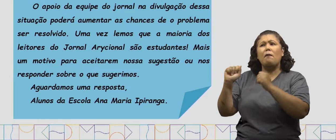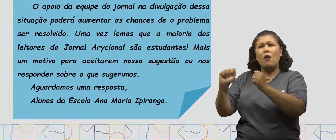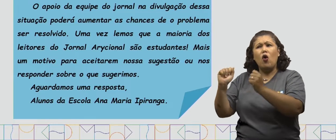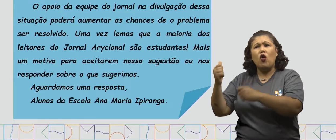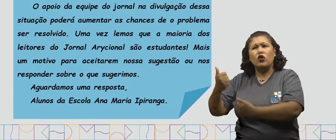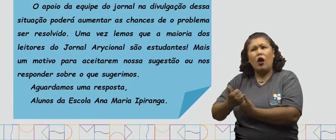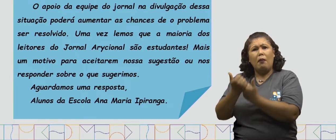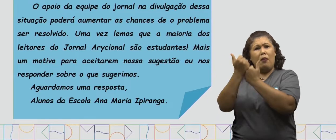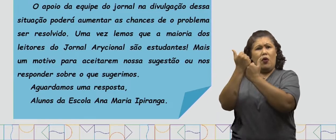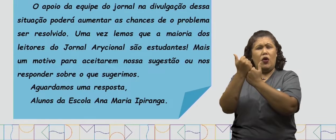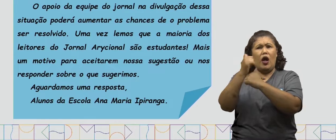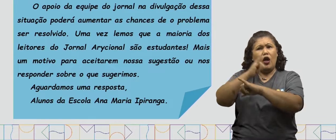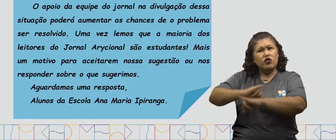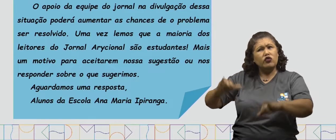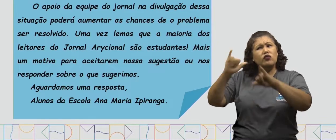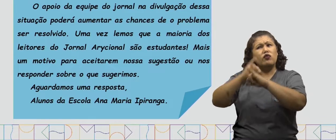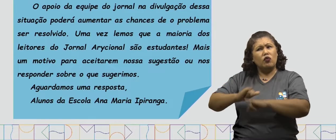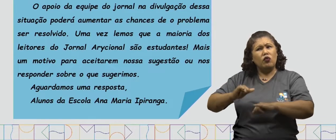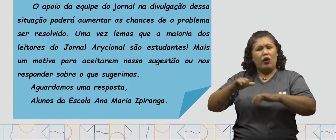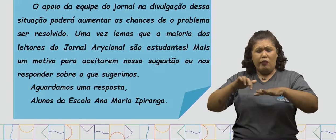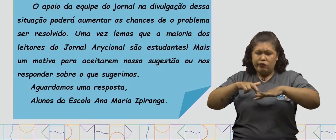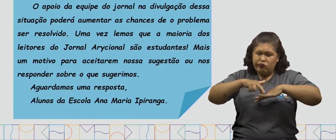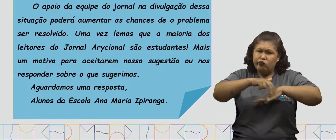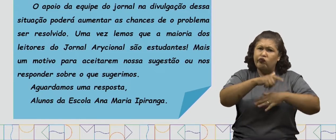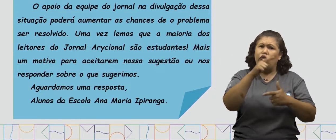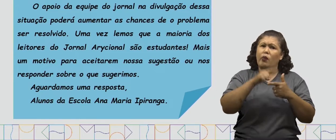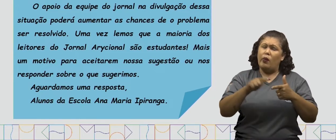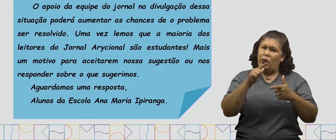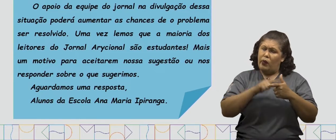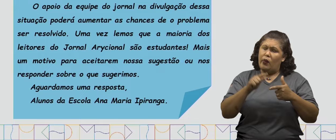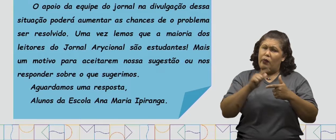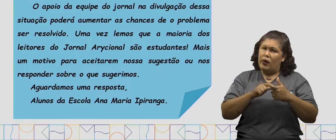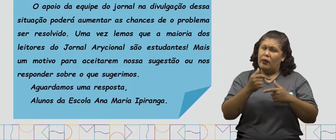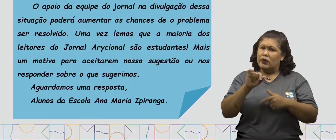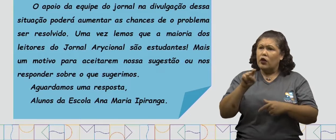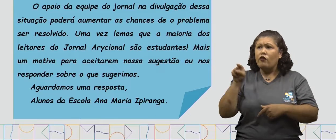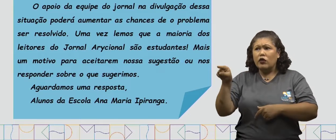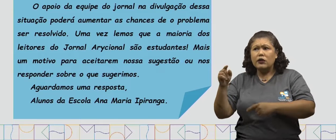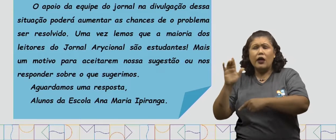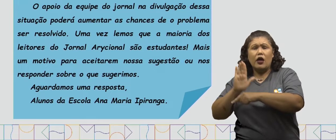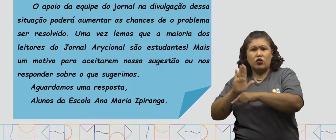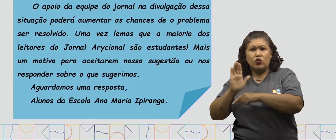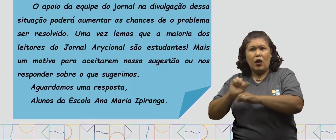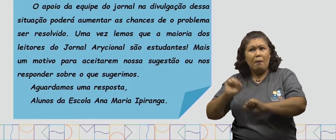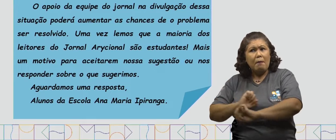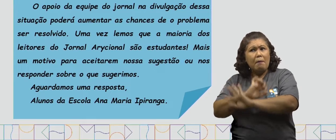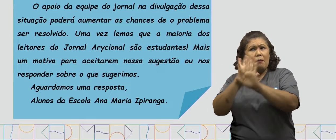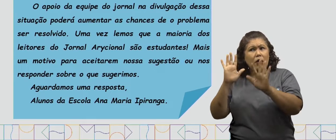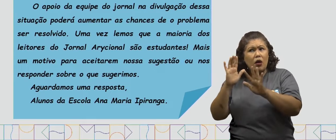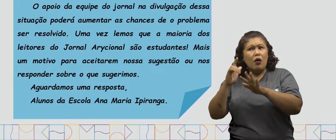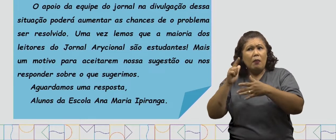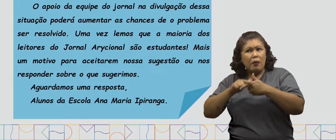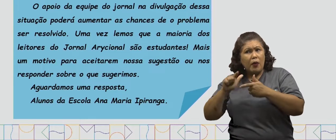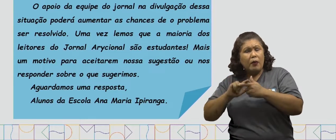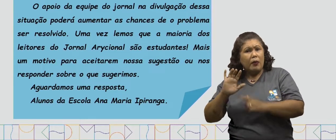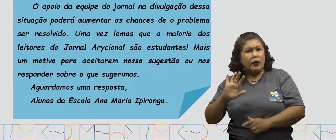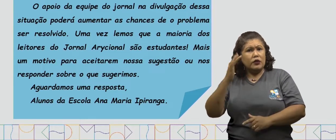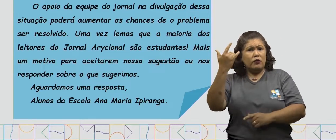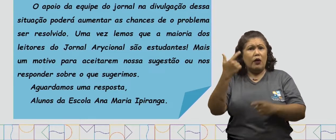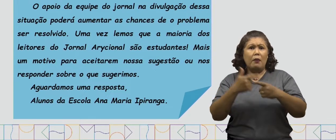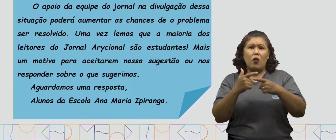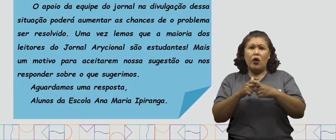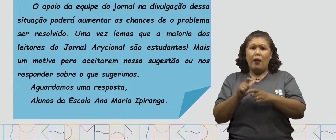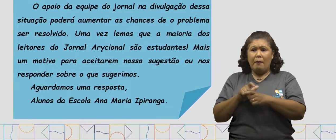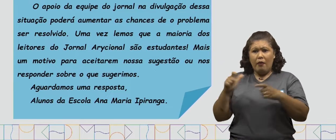jornal na divulgação dessa situação poderá aumentar as chances de o problema ser resolvido. Uma vez lemos